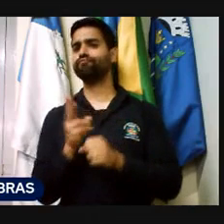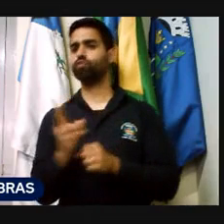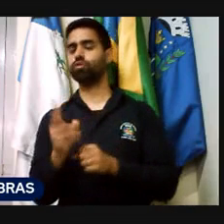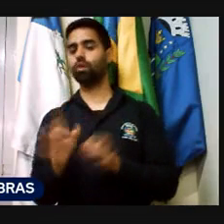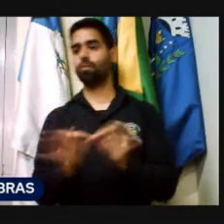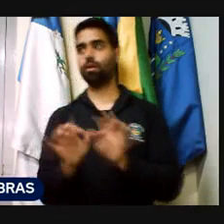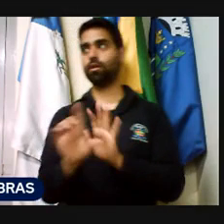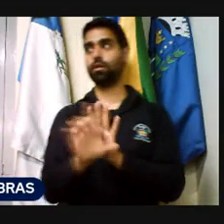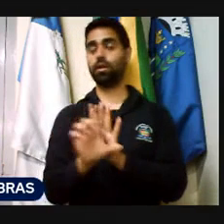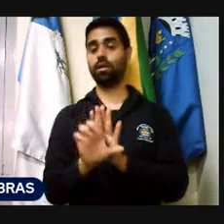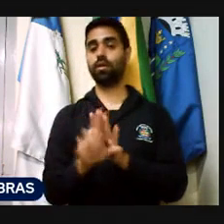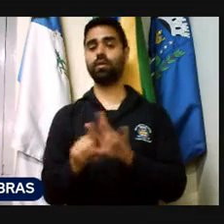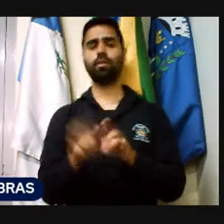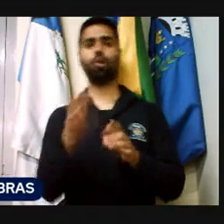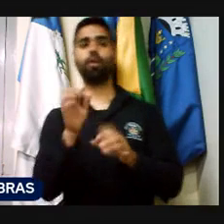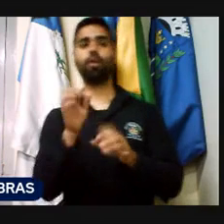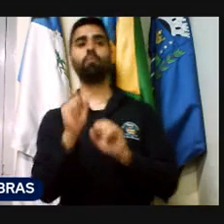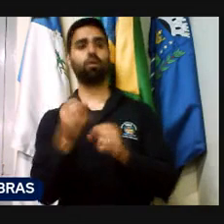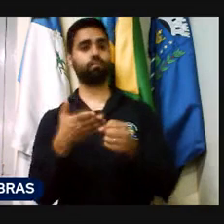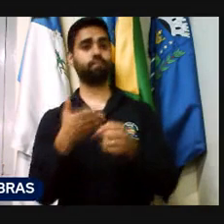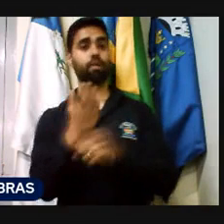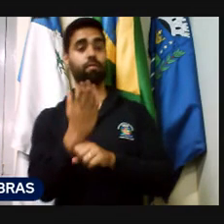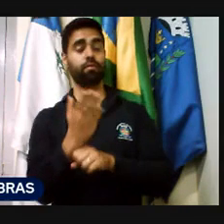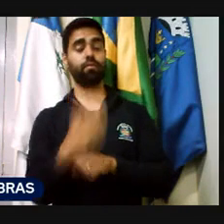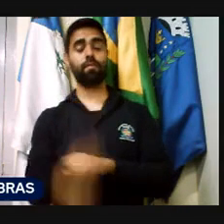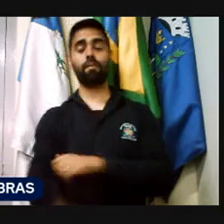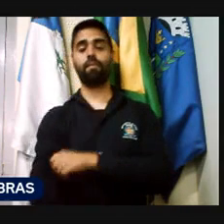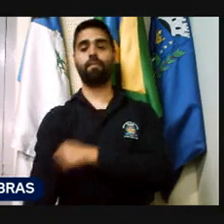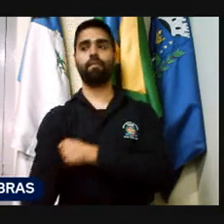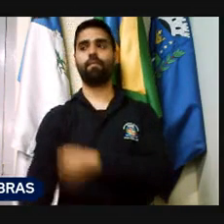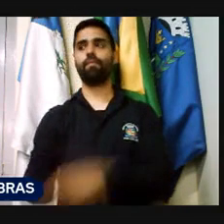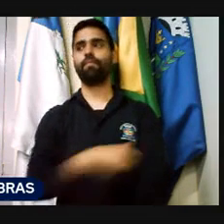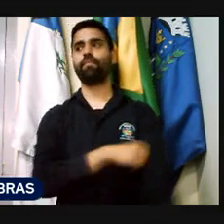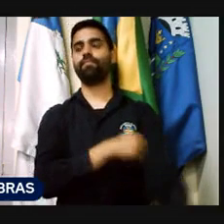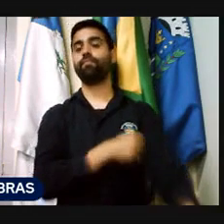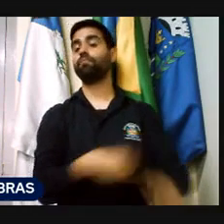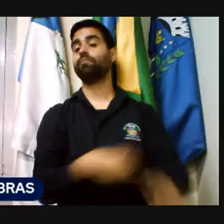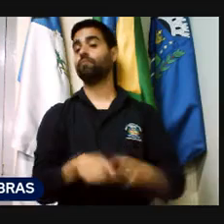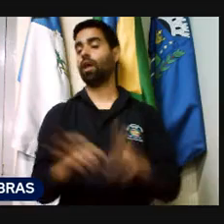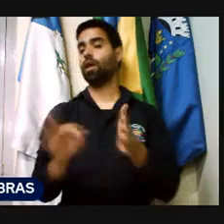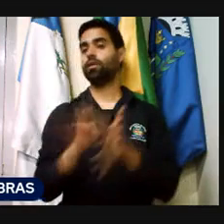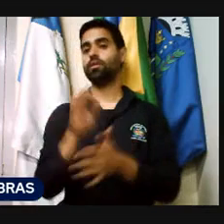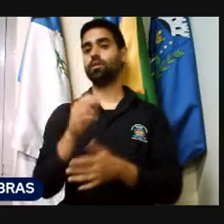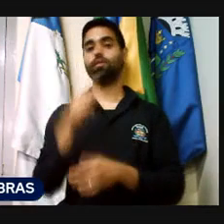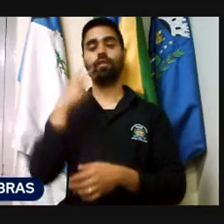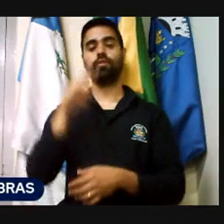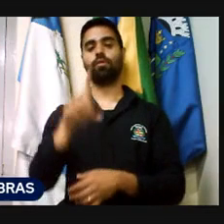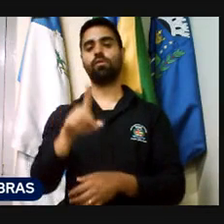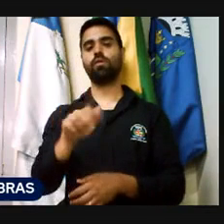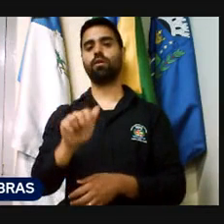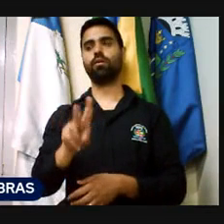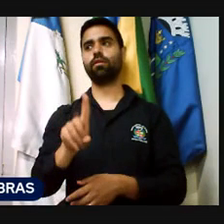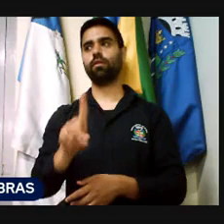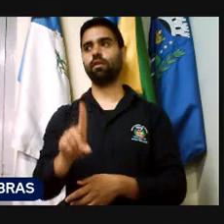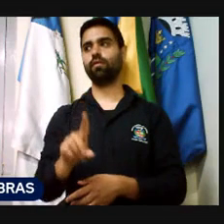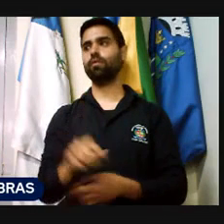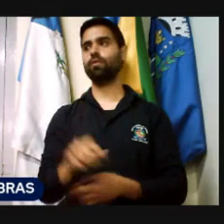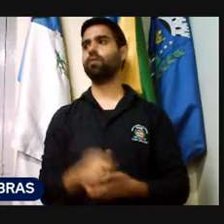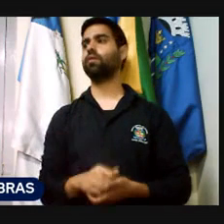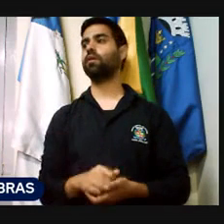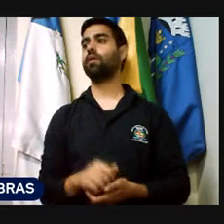presente projeto de lei ordinária, sugerindo sua aprovação. Assinando, então, vereador relator Teus